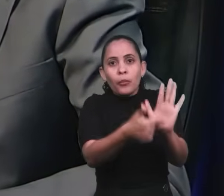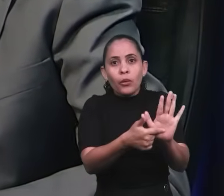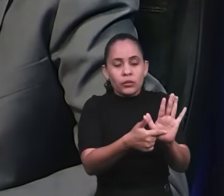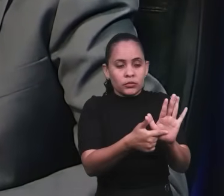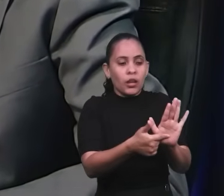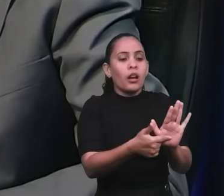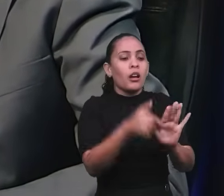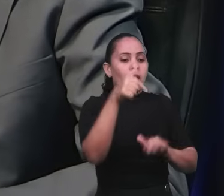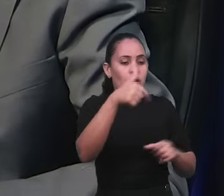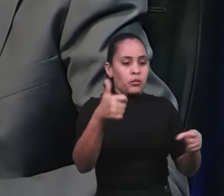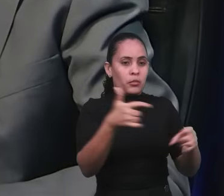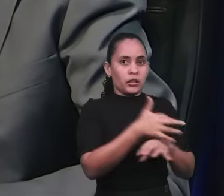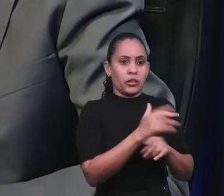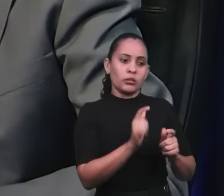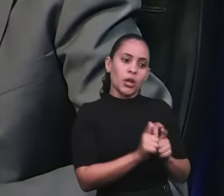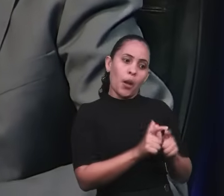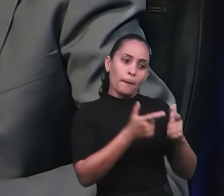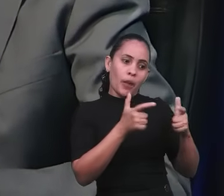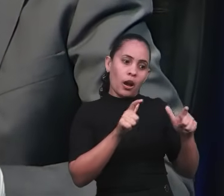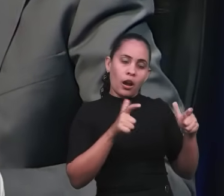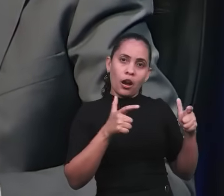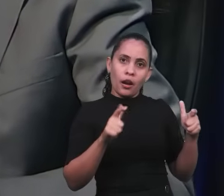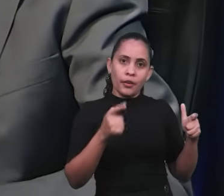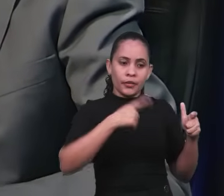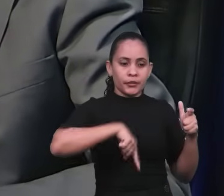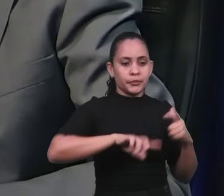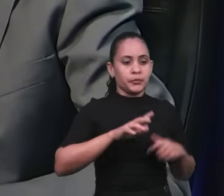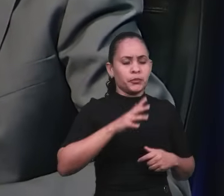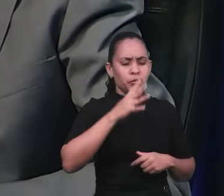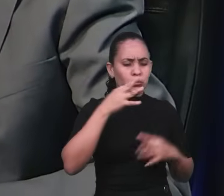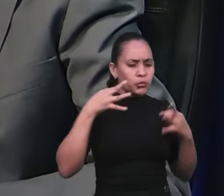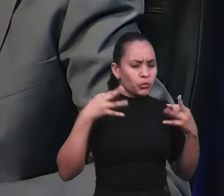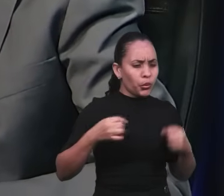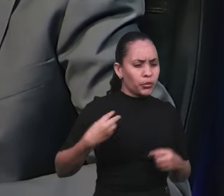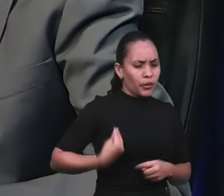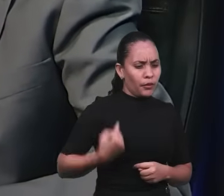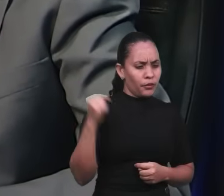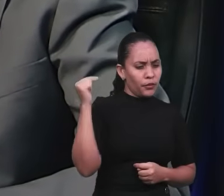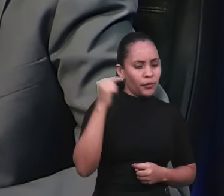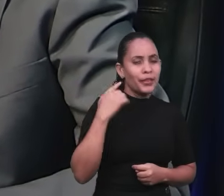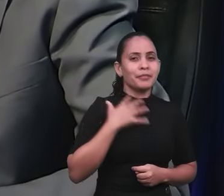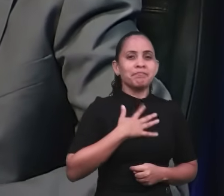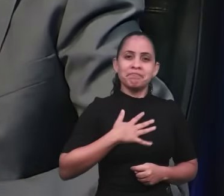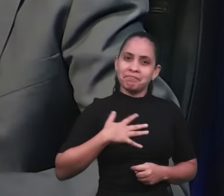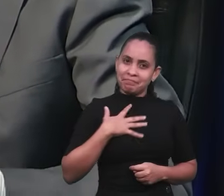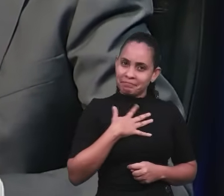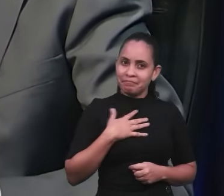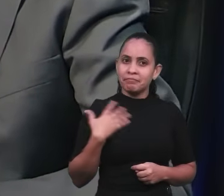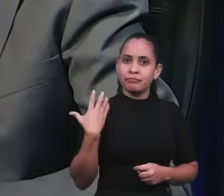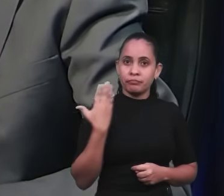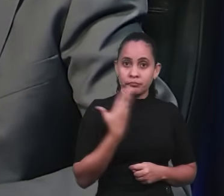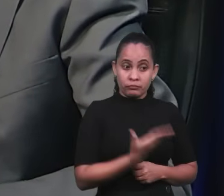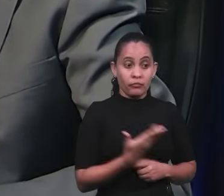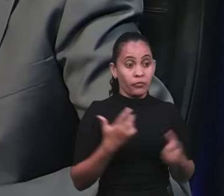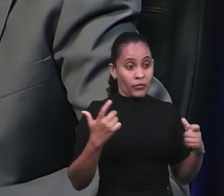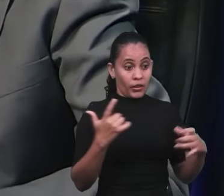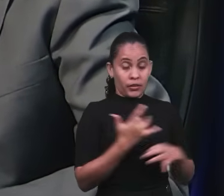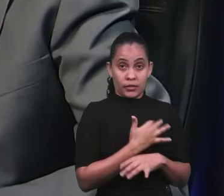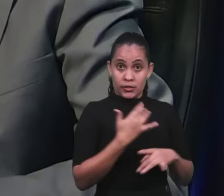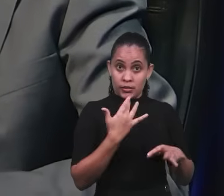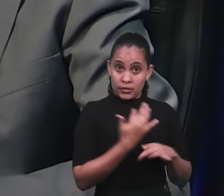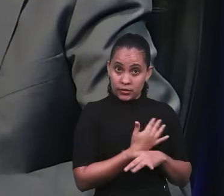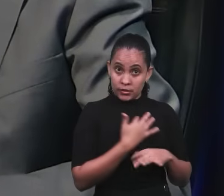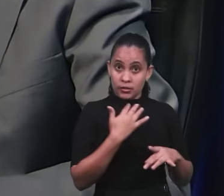cidade próspera, que todos gozavam uma vida de certa facilidade, porque a cidade produzia